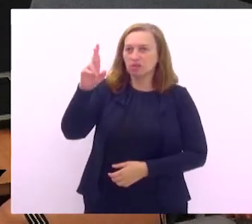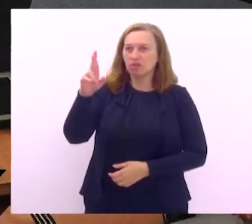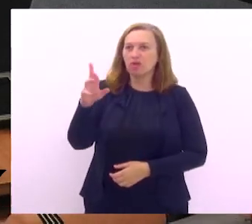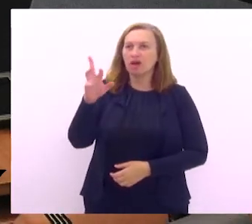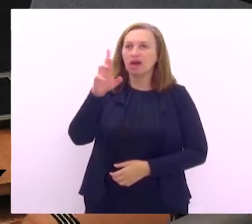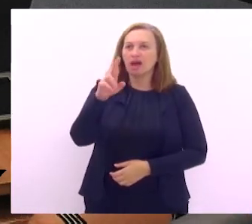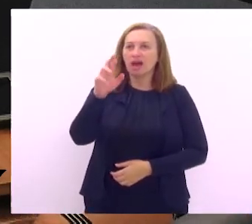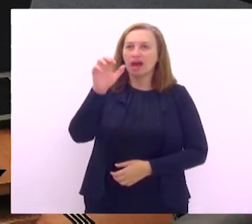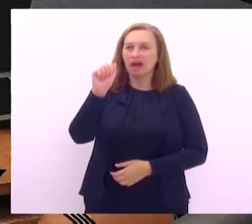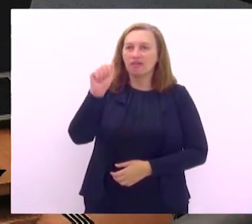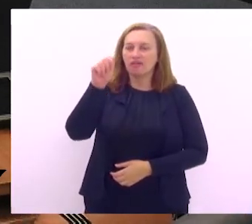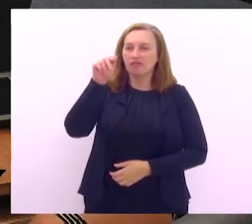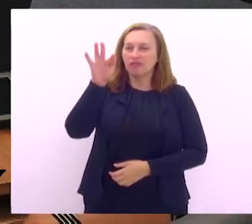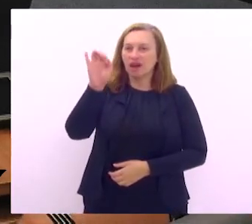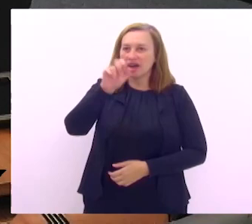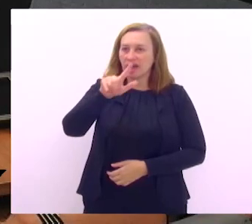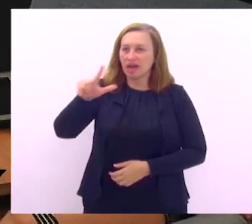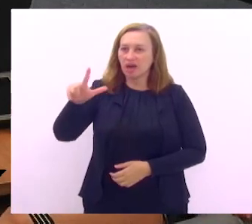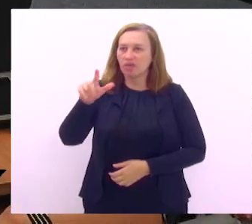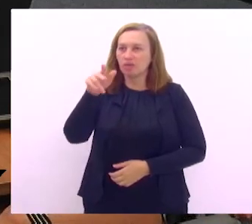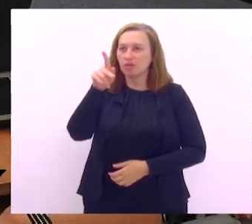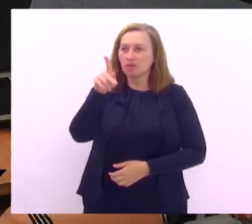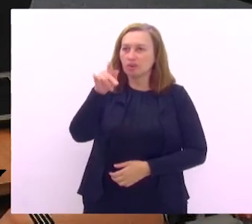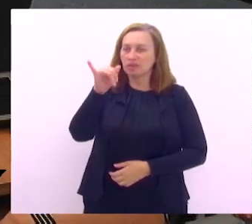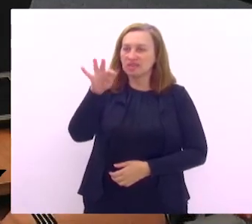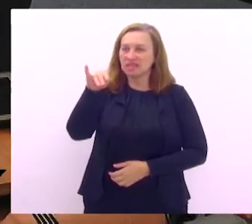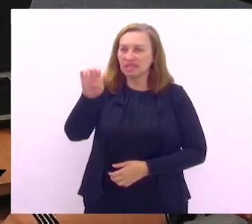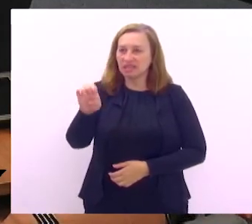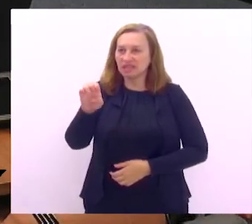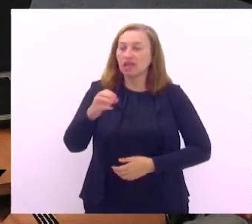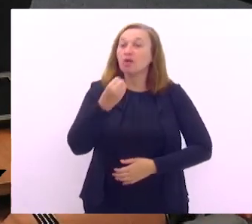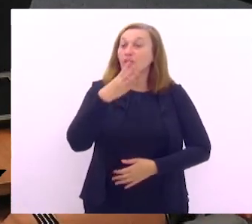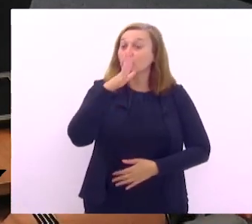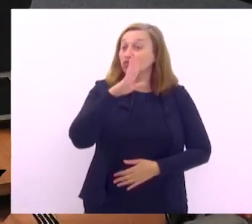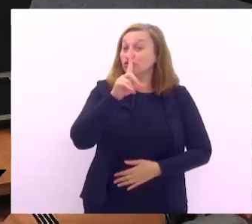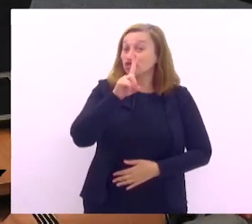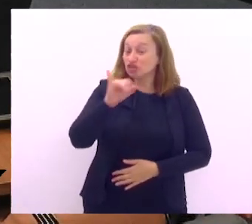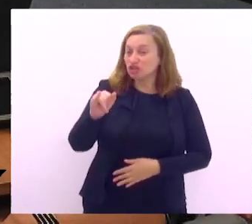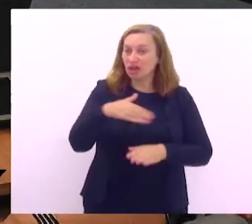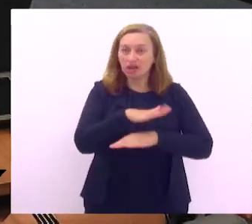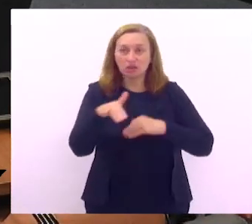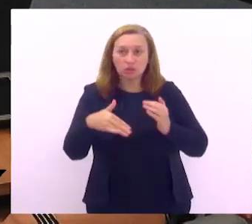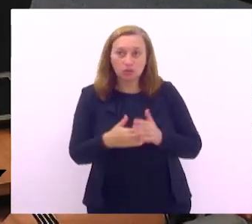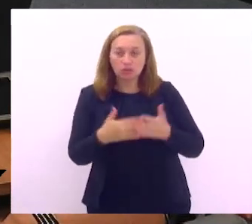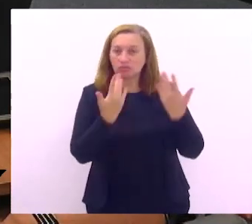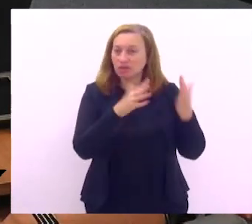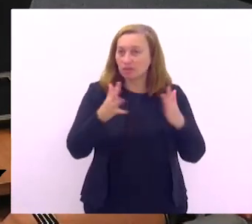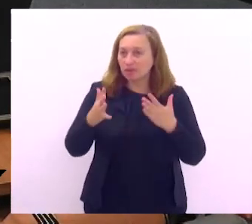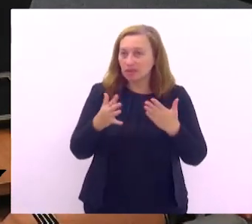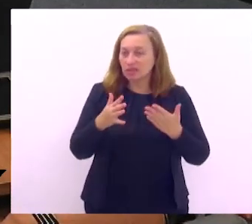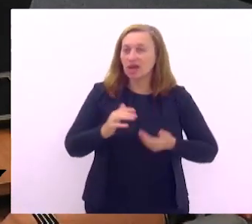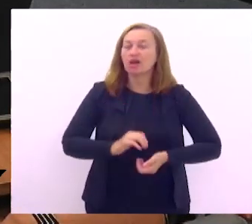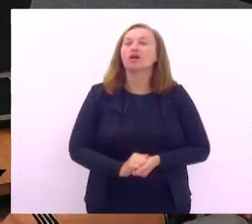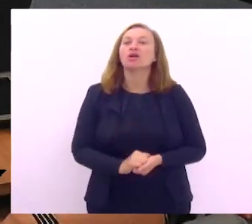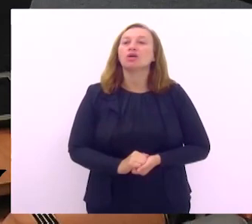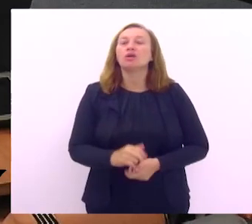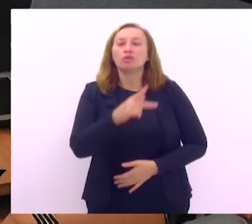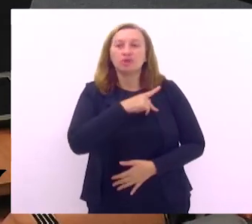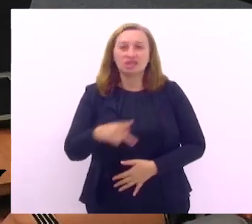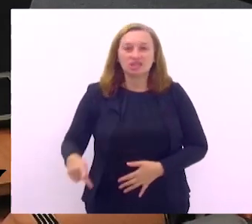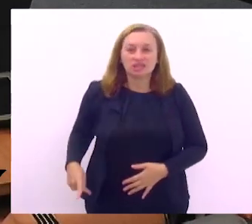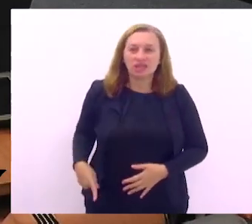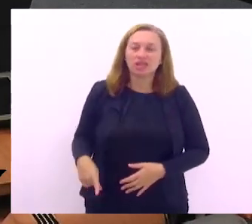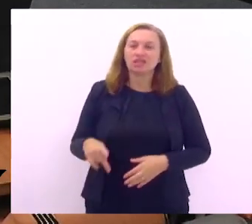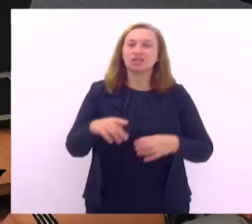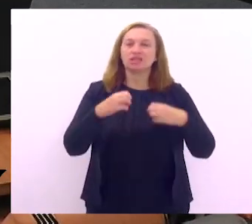Pisciani. Bom dia a todos. Cumprimentar inicialmente o presidente dessa audiência pública, o